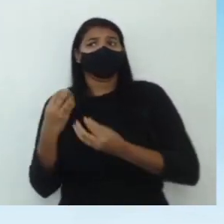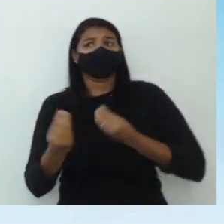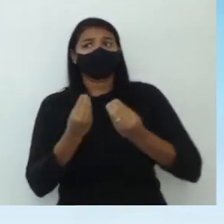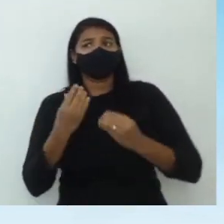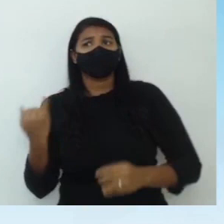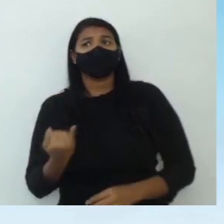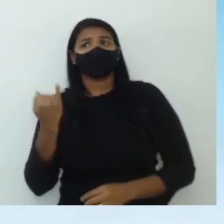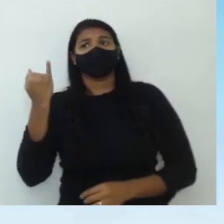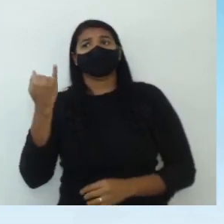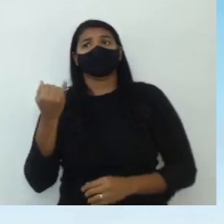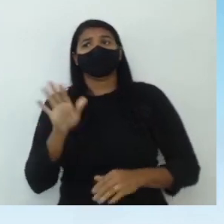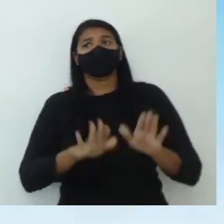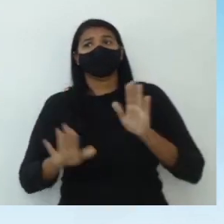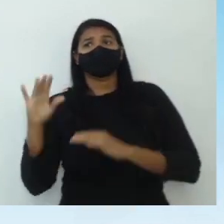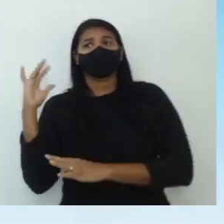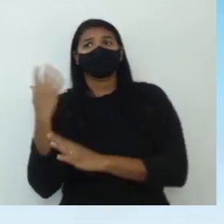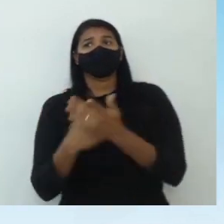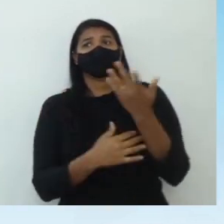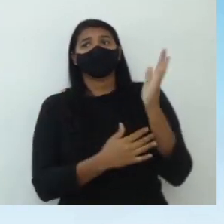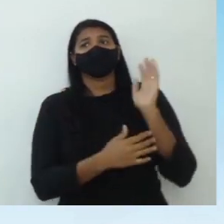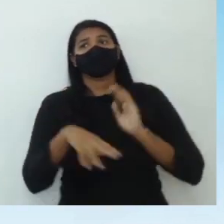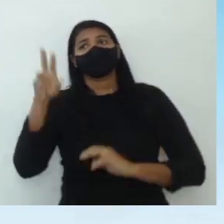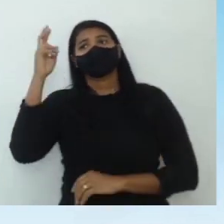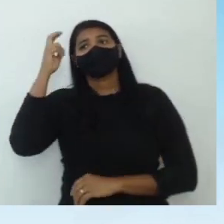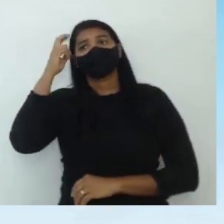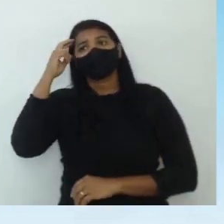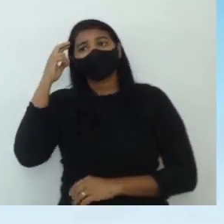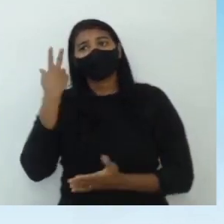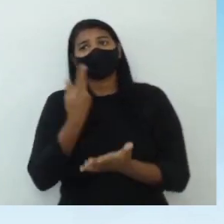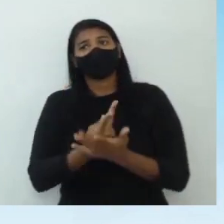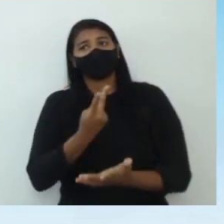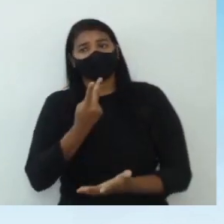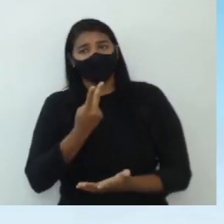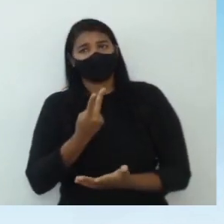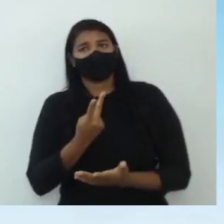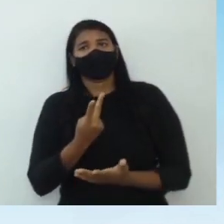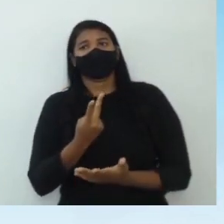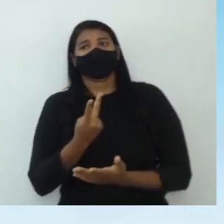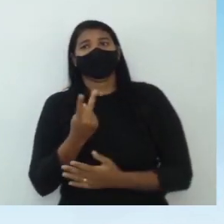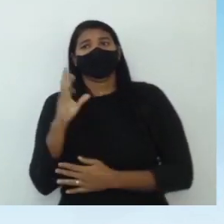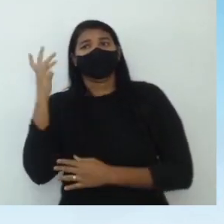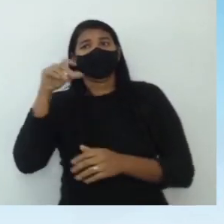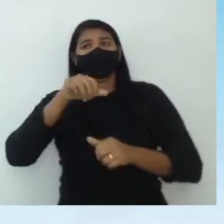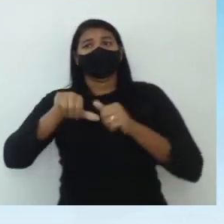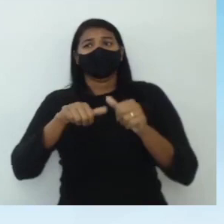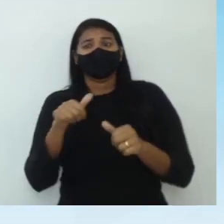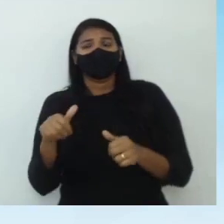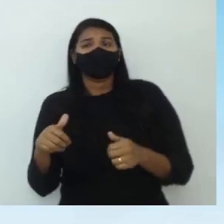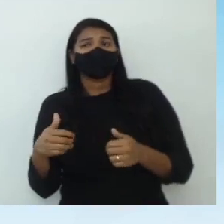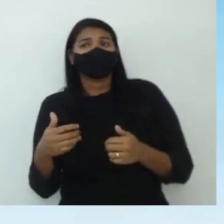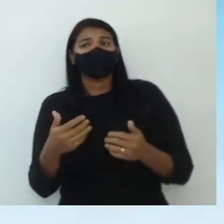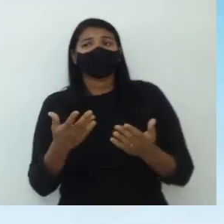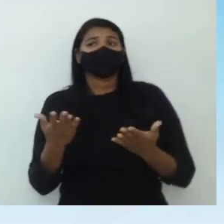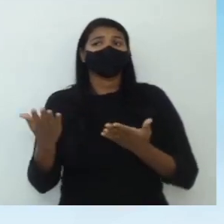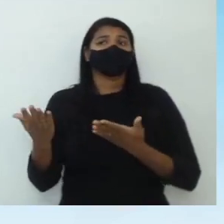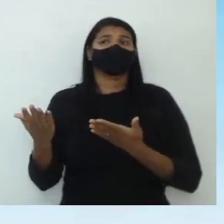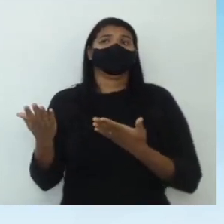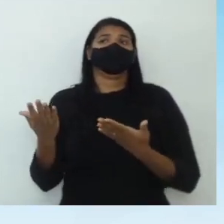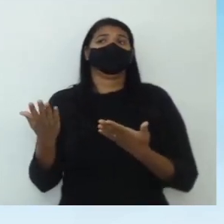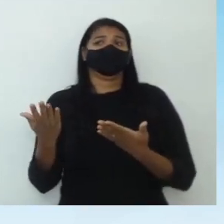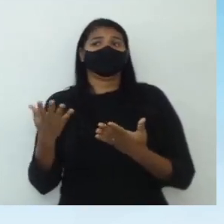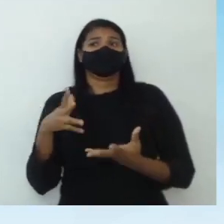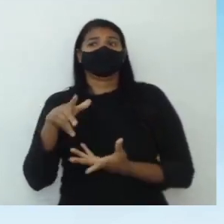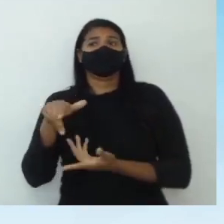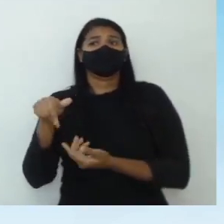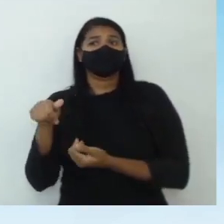natureza, porque são fatores pontuais que, quando acontecem, a gente fica à mercê de um mundo